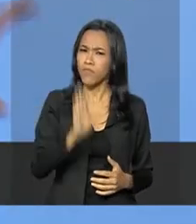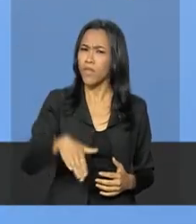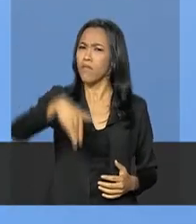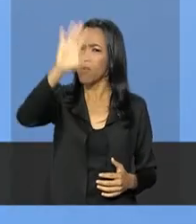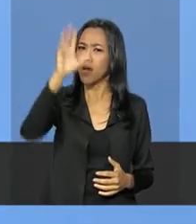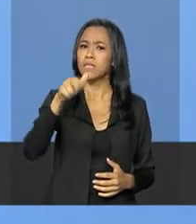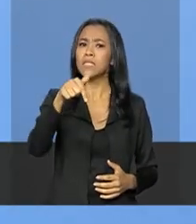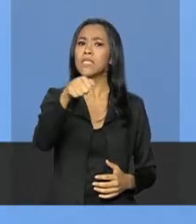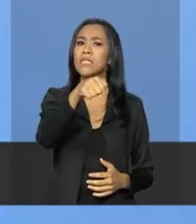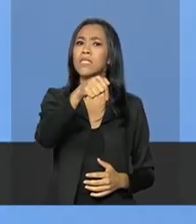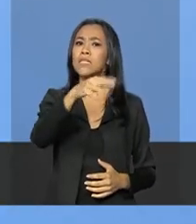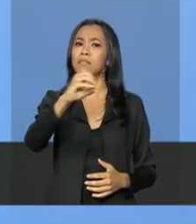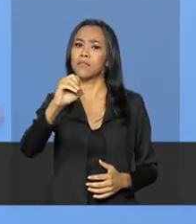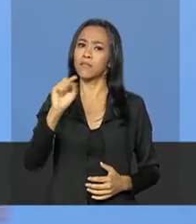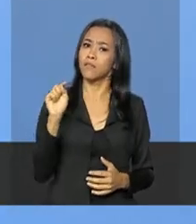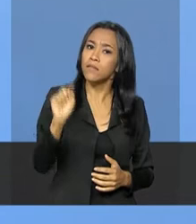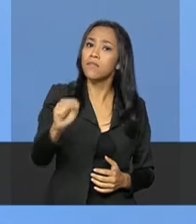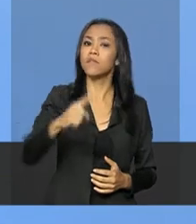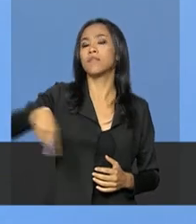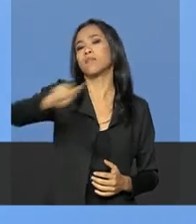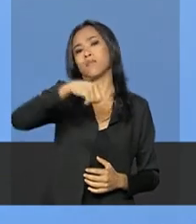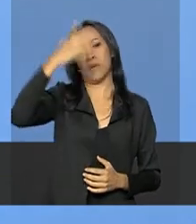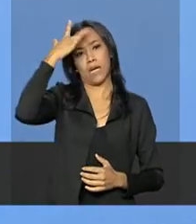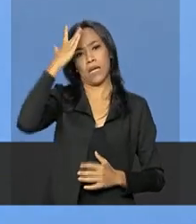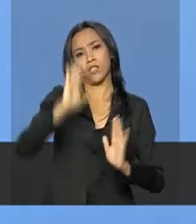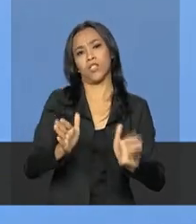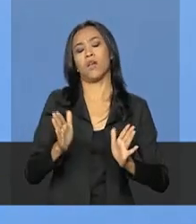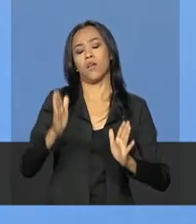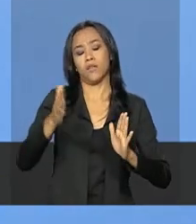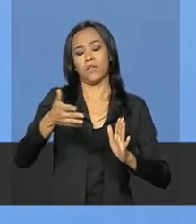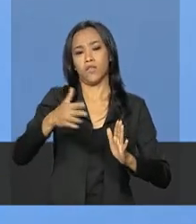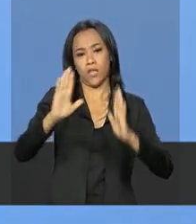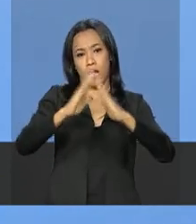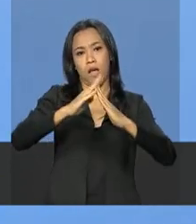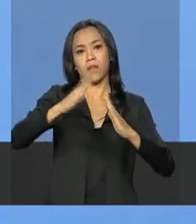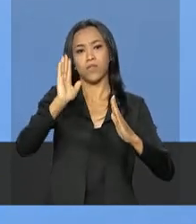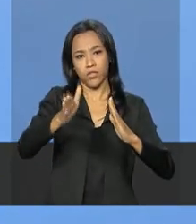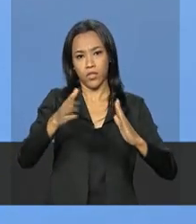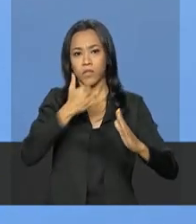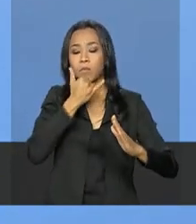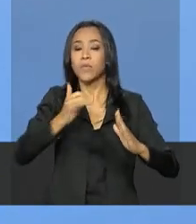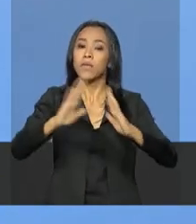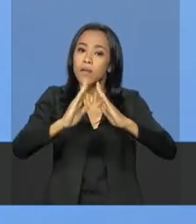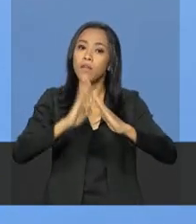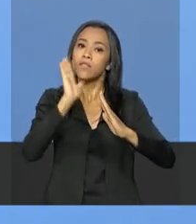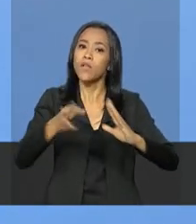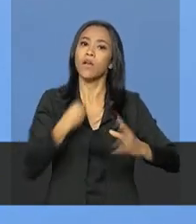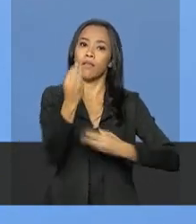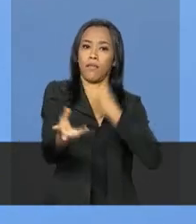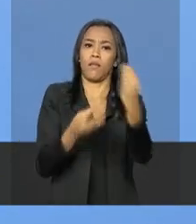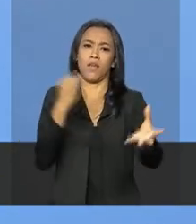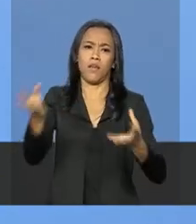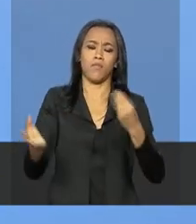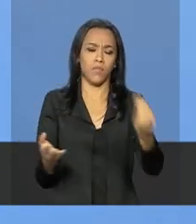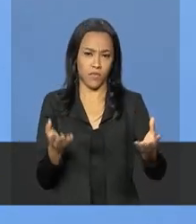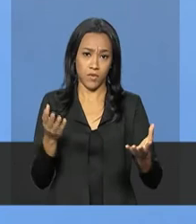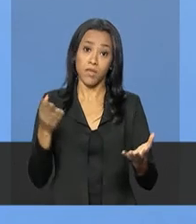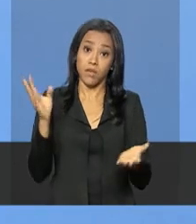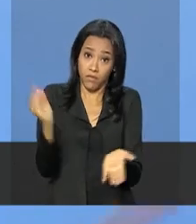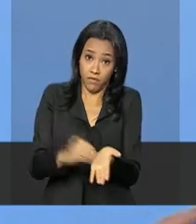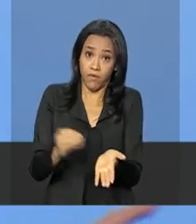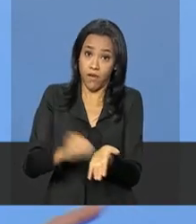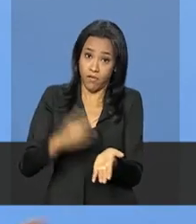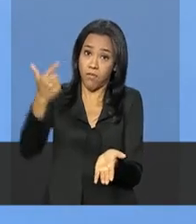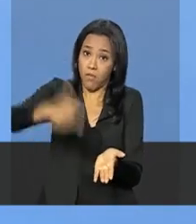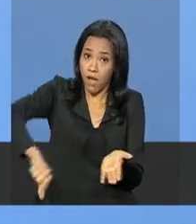700 mil casas neste período e temos até o fim do ano mas cerca de 30 35 mil casas para entregar